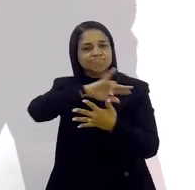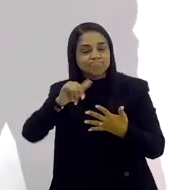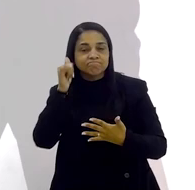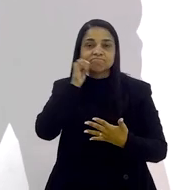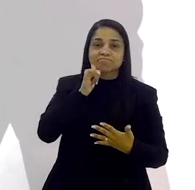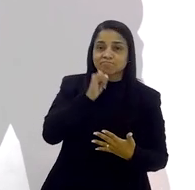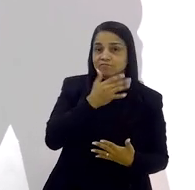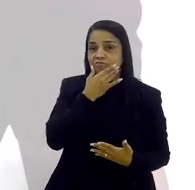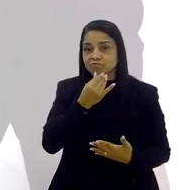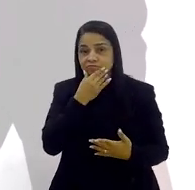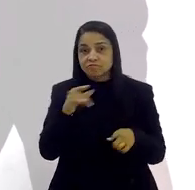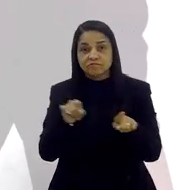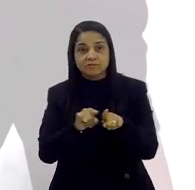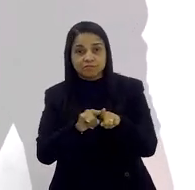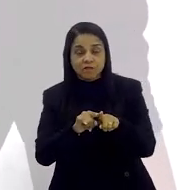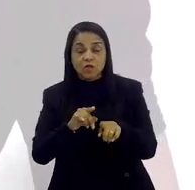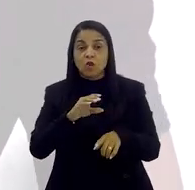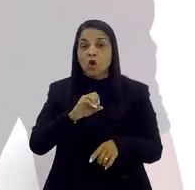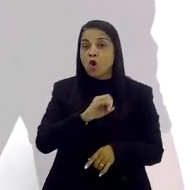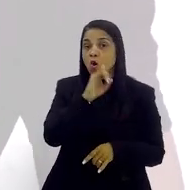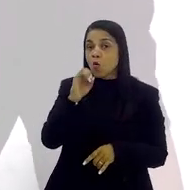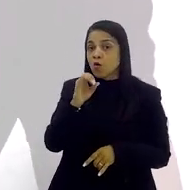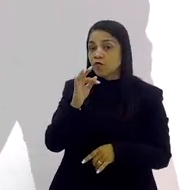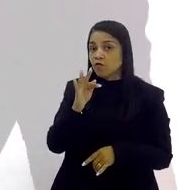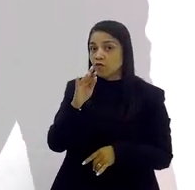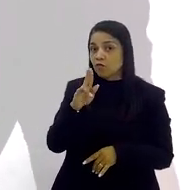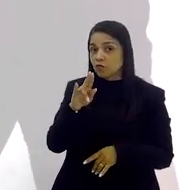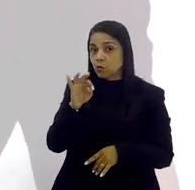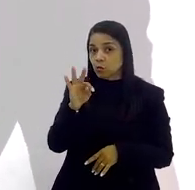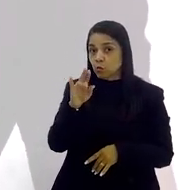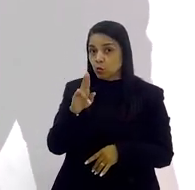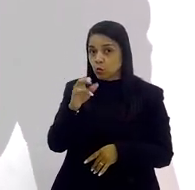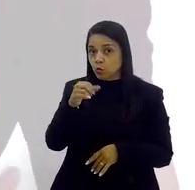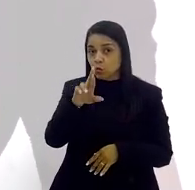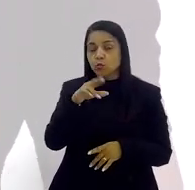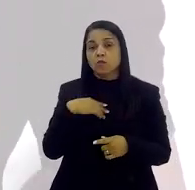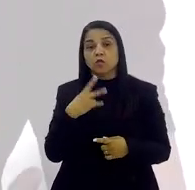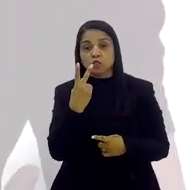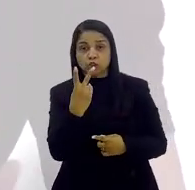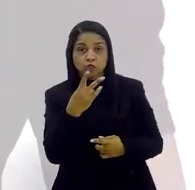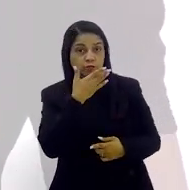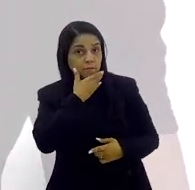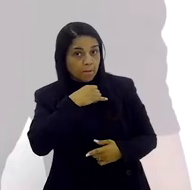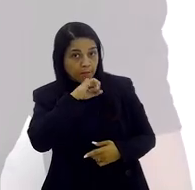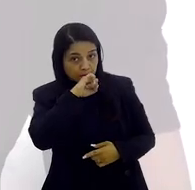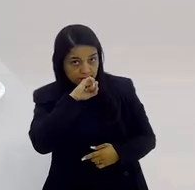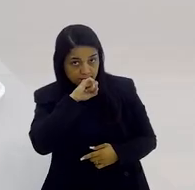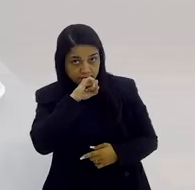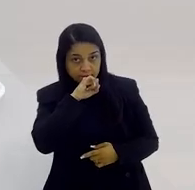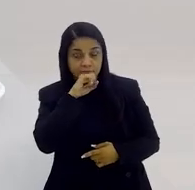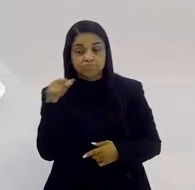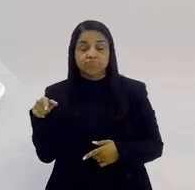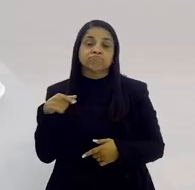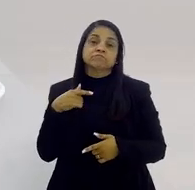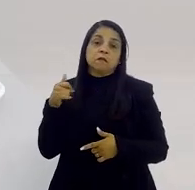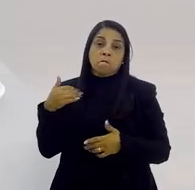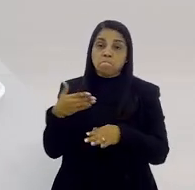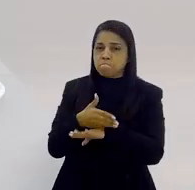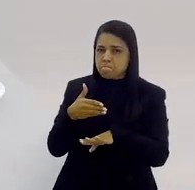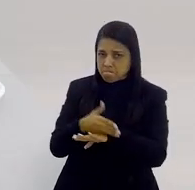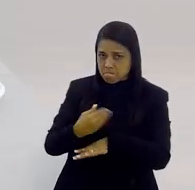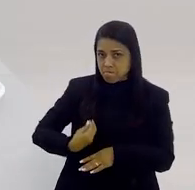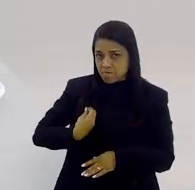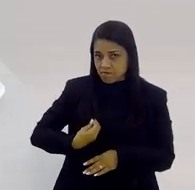com um espetáculo agora é no futuro que se chama dois pais que ele faz uma participação e vai